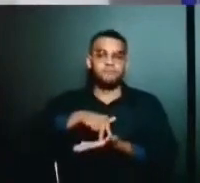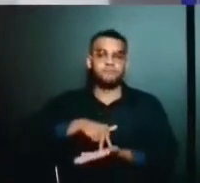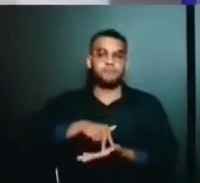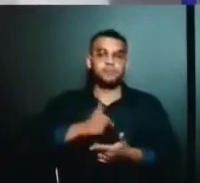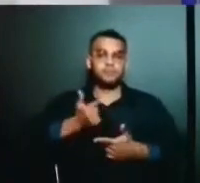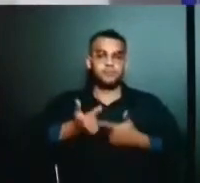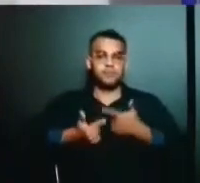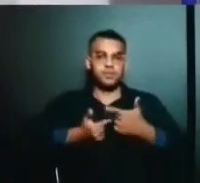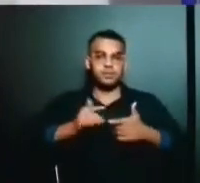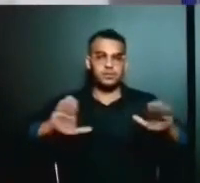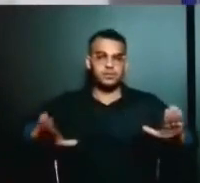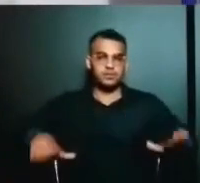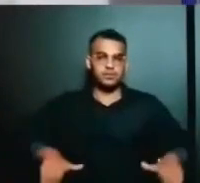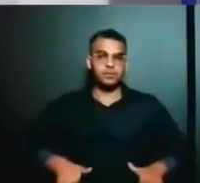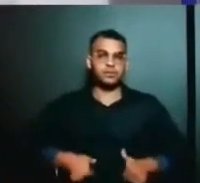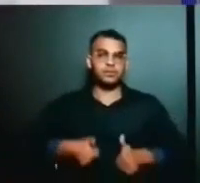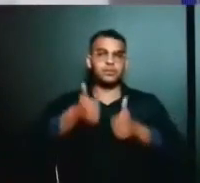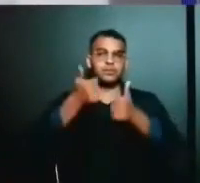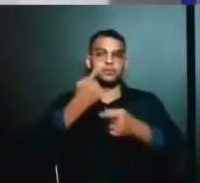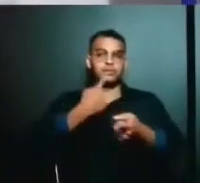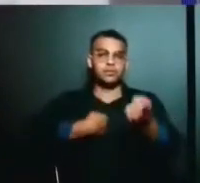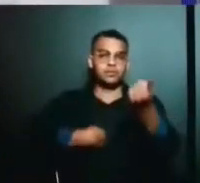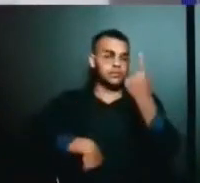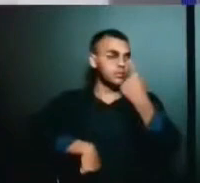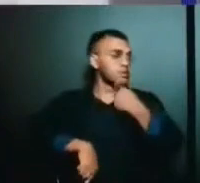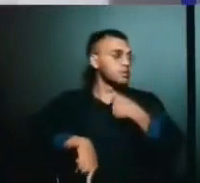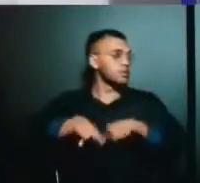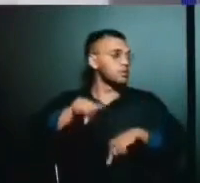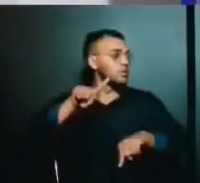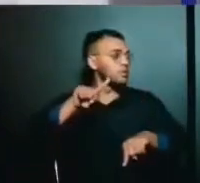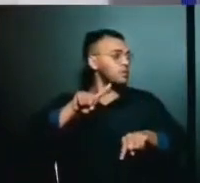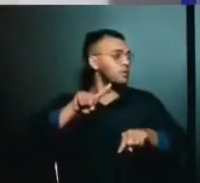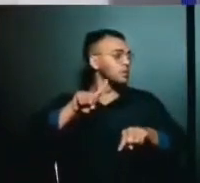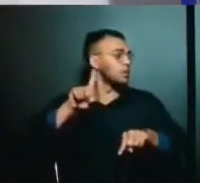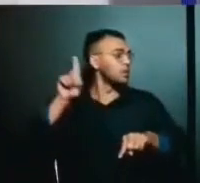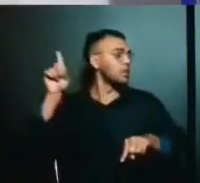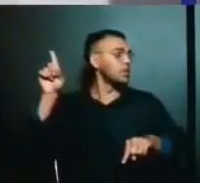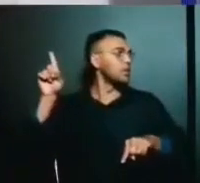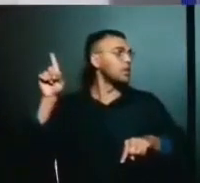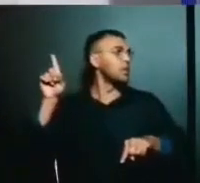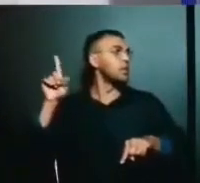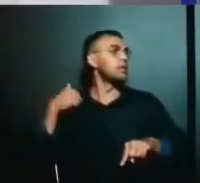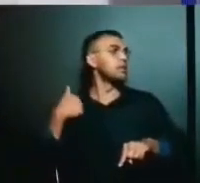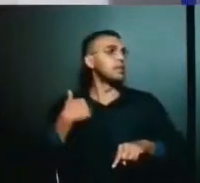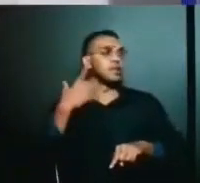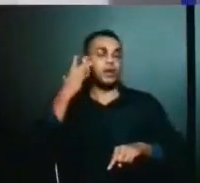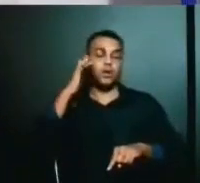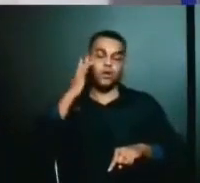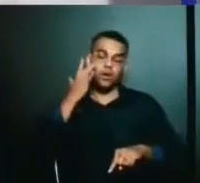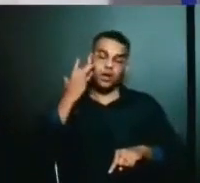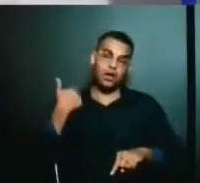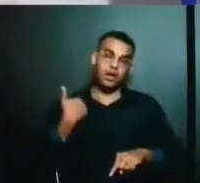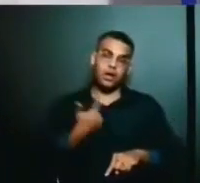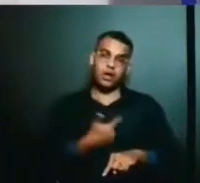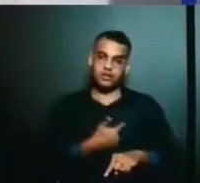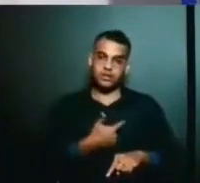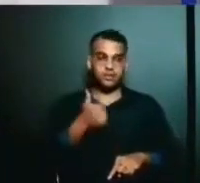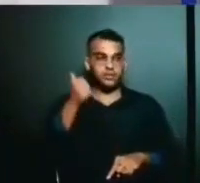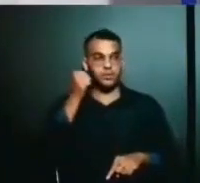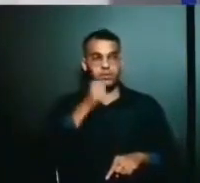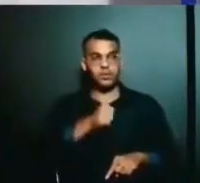para o melhor, para o sucesso, seja no esporte, seja fora. E eu acho que nós, mulheres, temos um